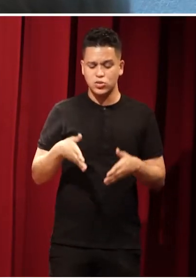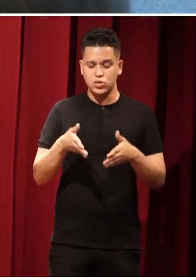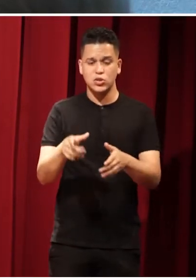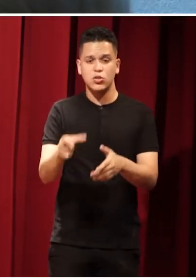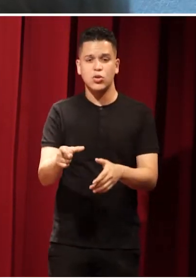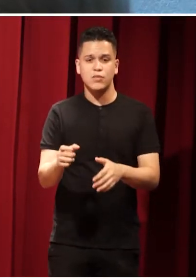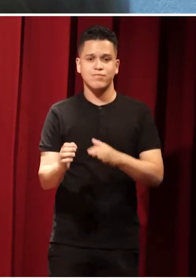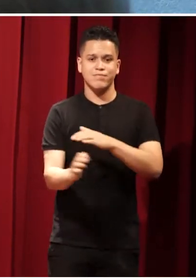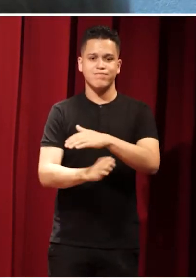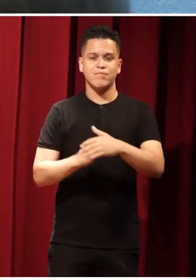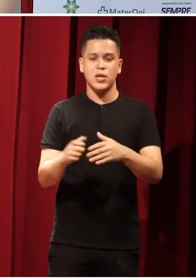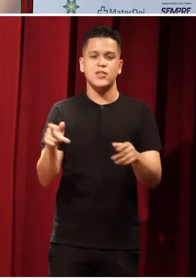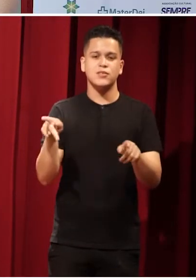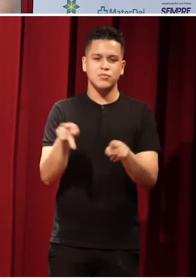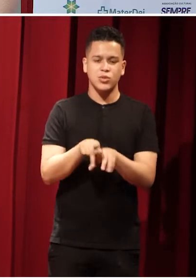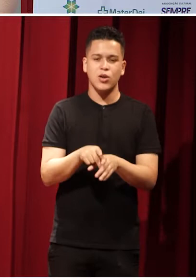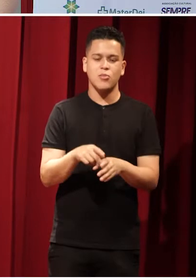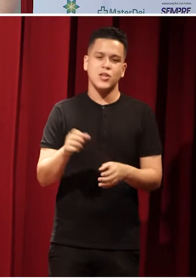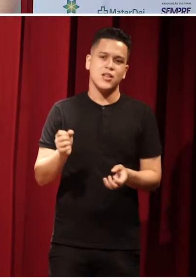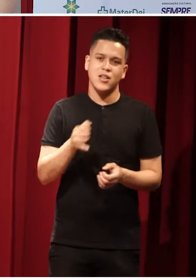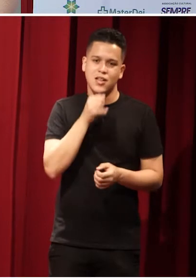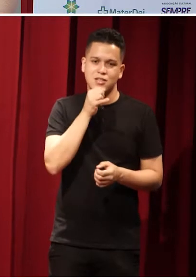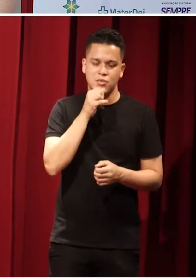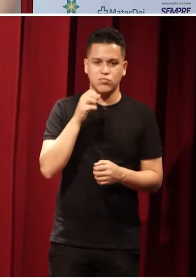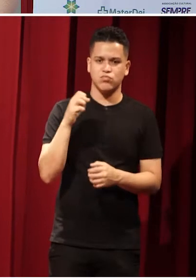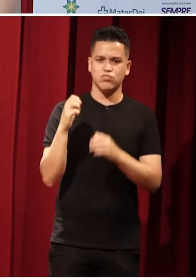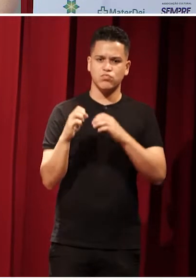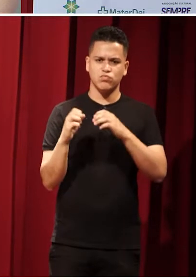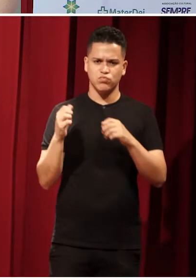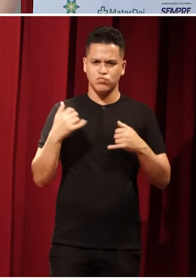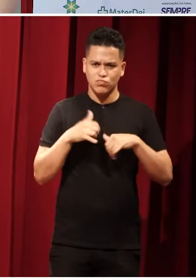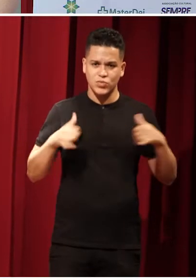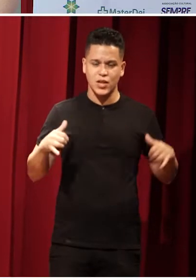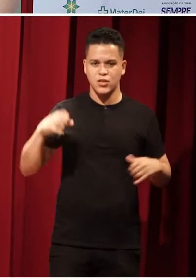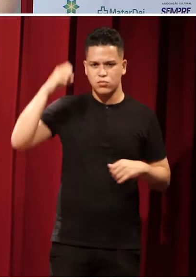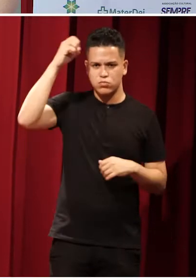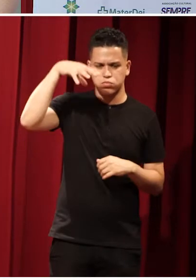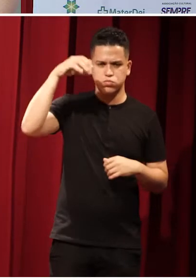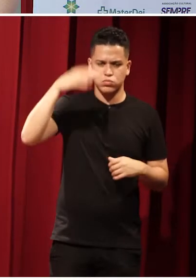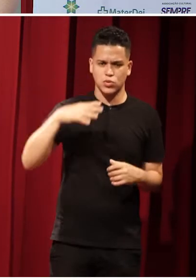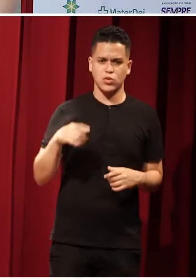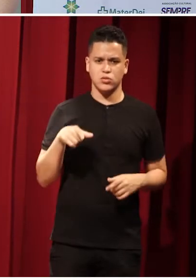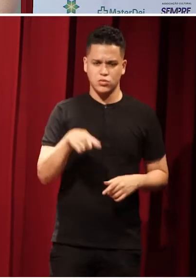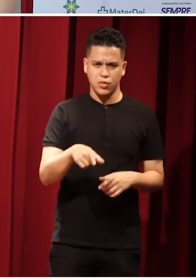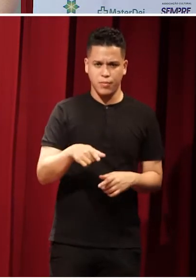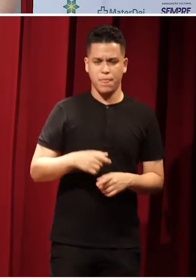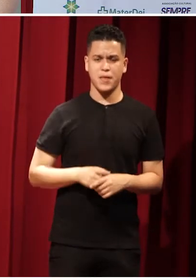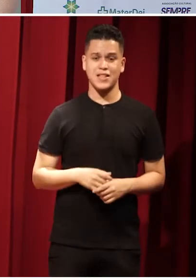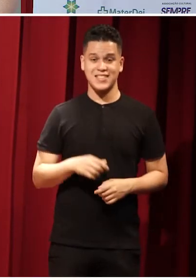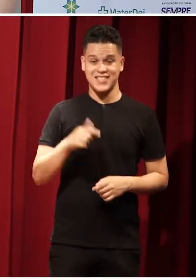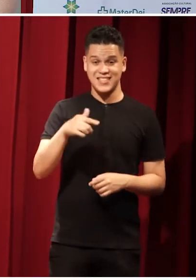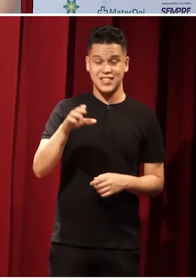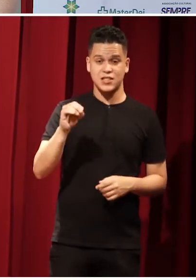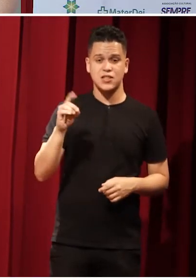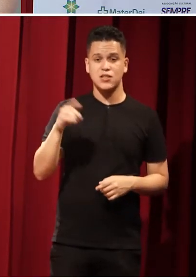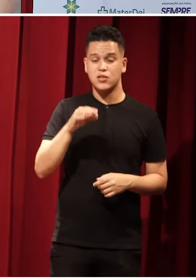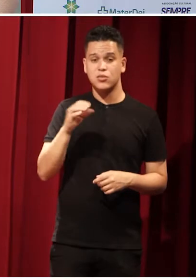brasileiras se originam na Amazônia. Isso significa que se nós